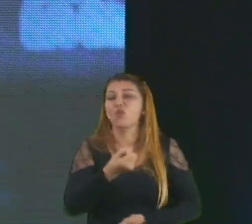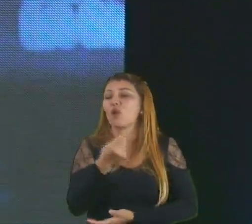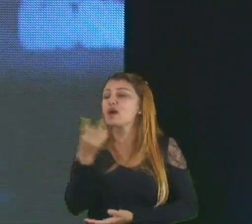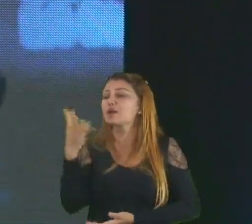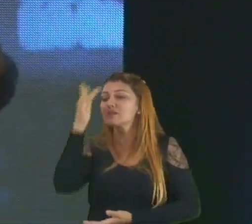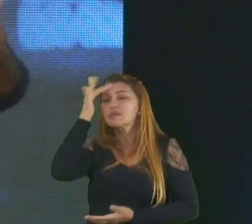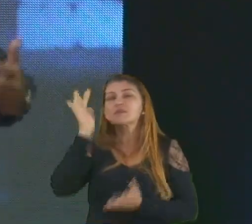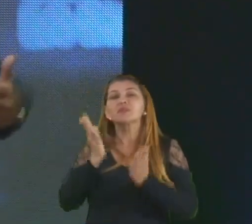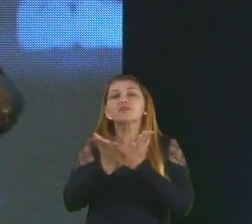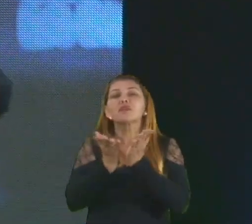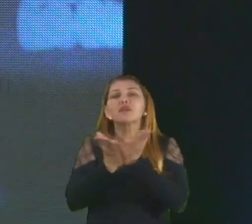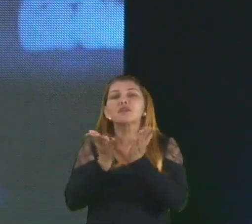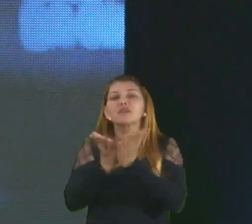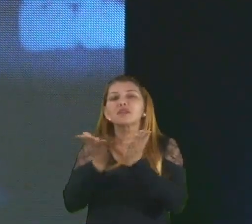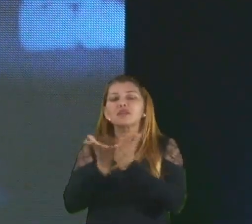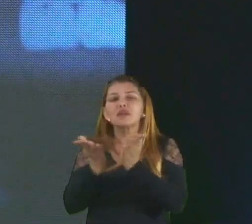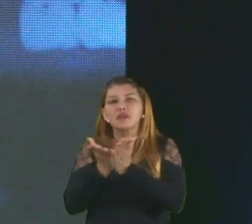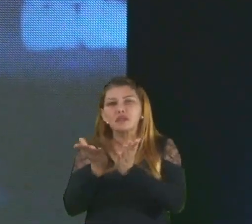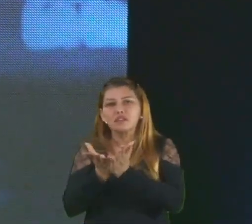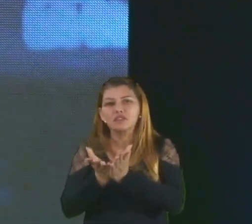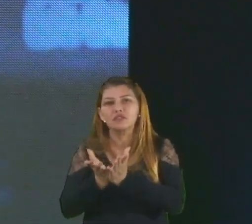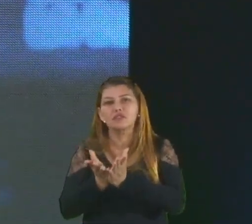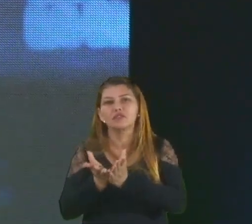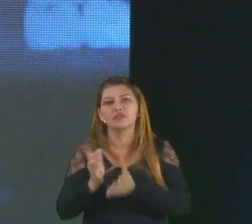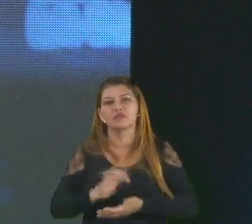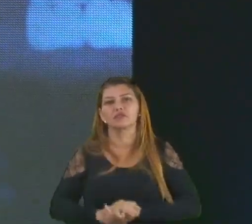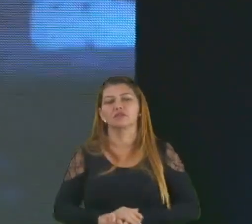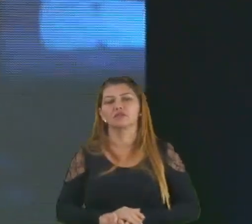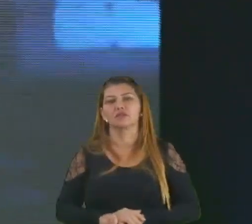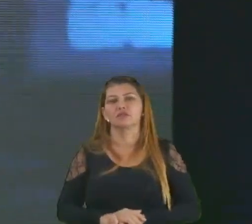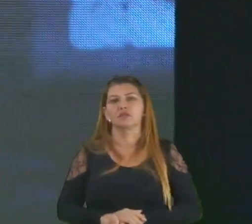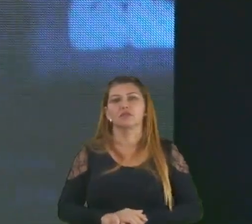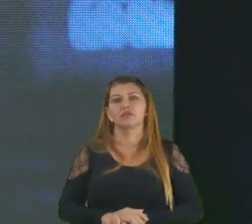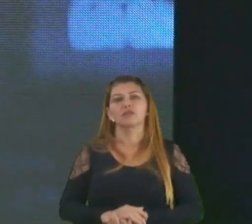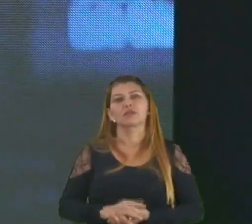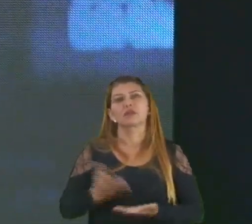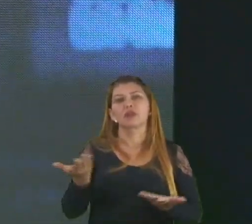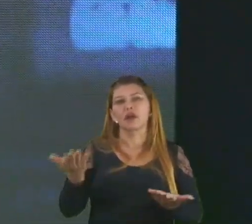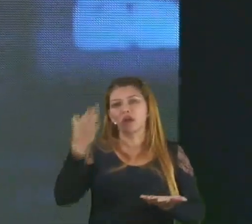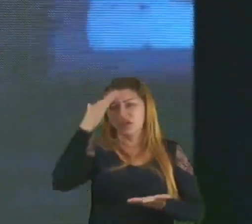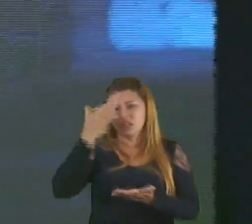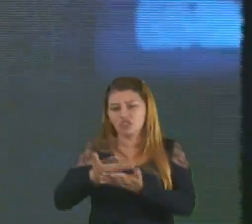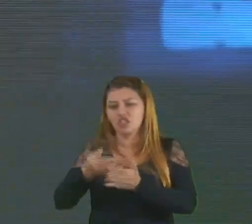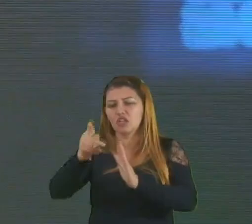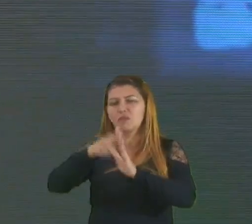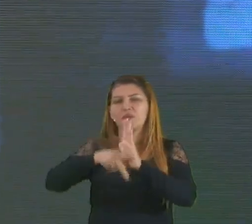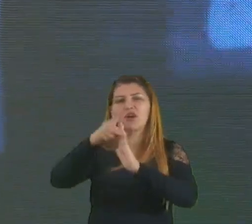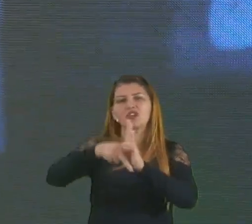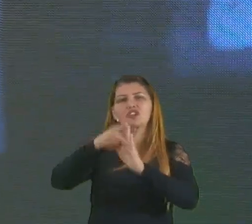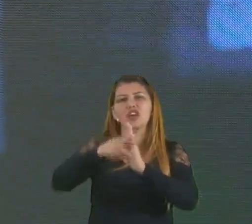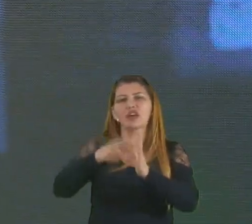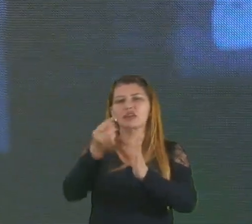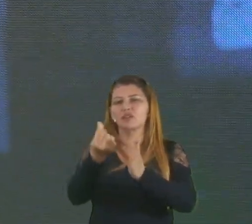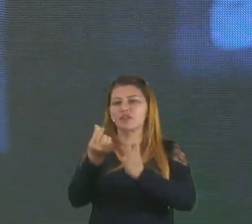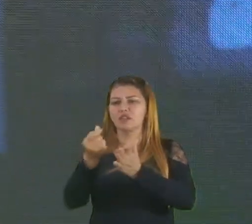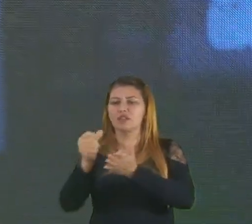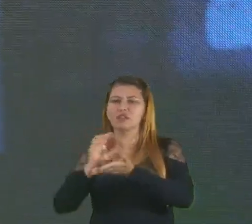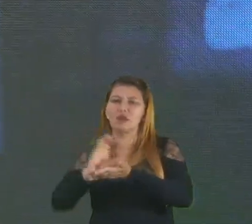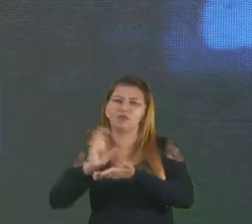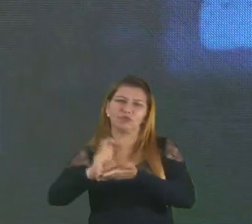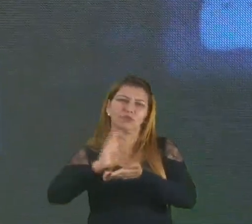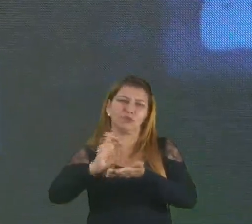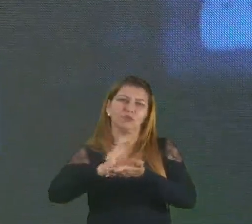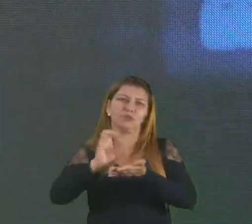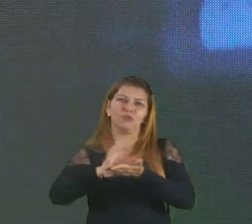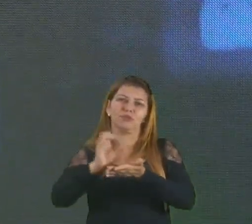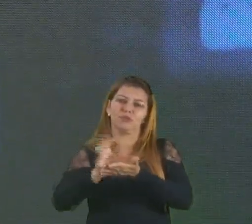Quantos cristãos envolvidos em pirâmide financeira, querendo ficar rico da noite para o dia? Irmão, eu estou